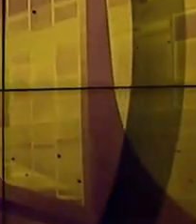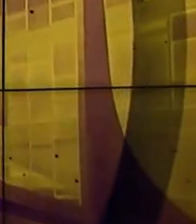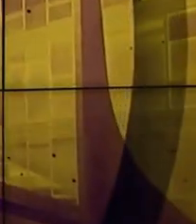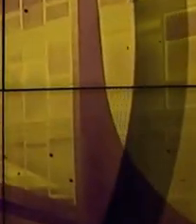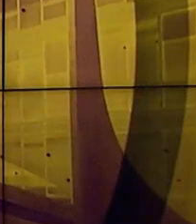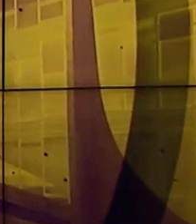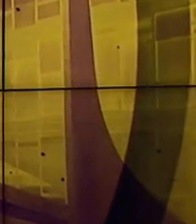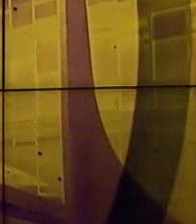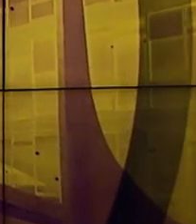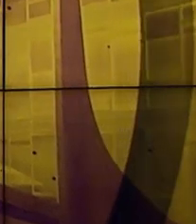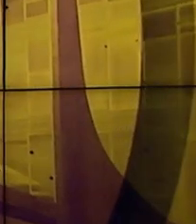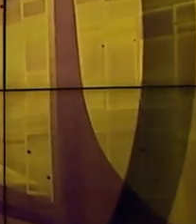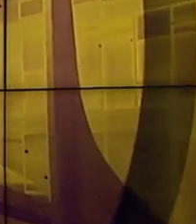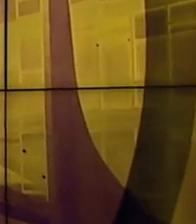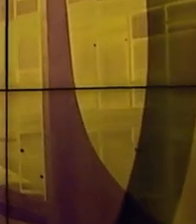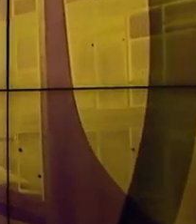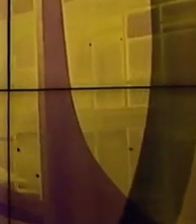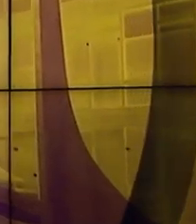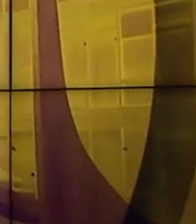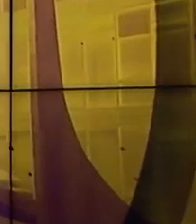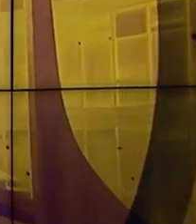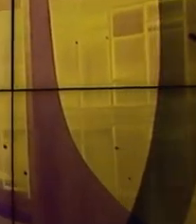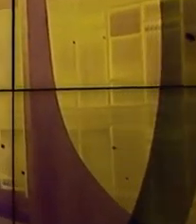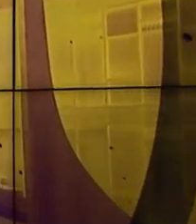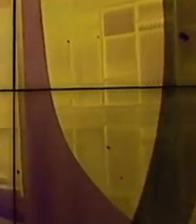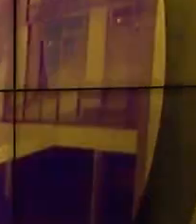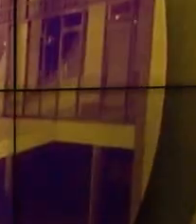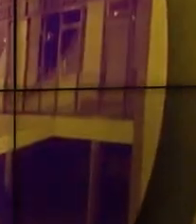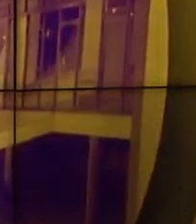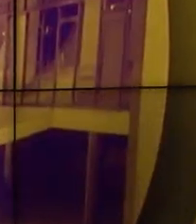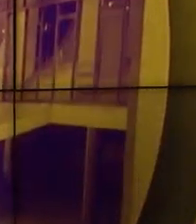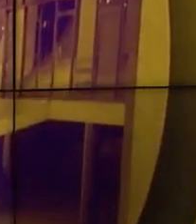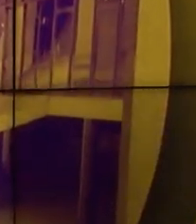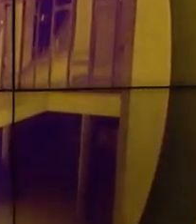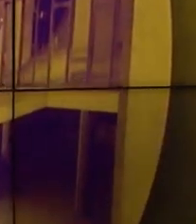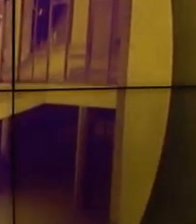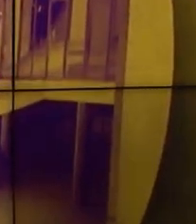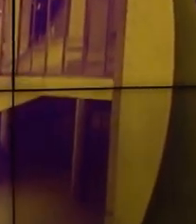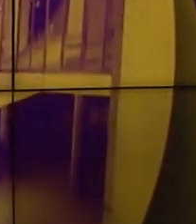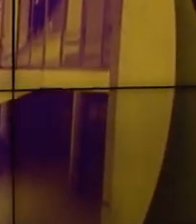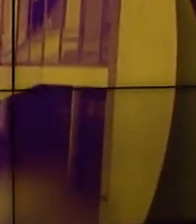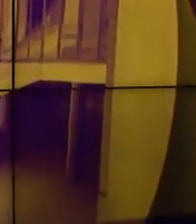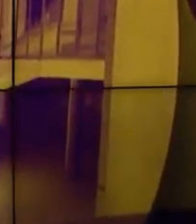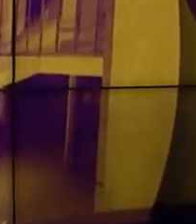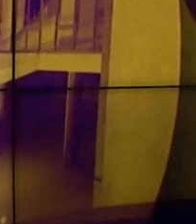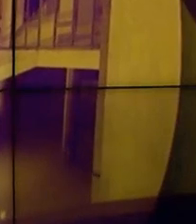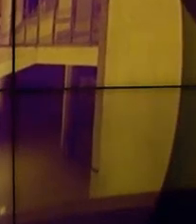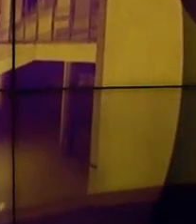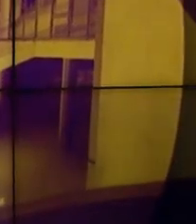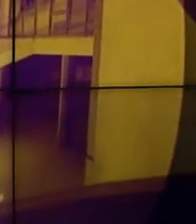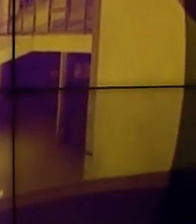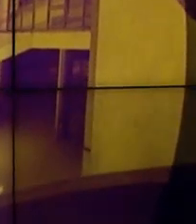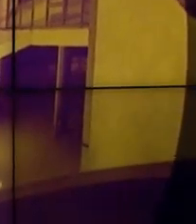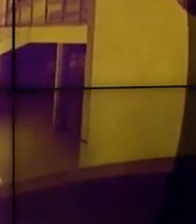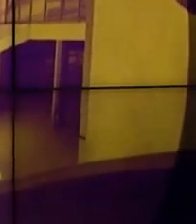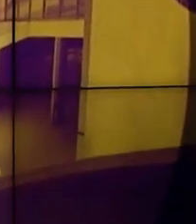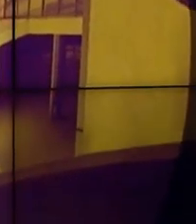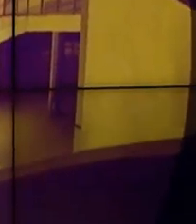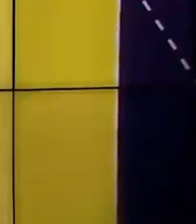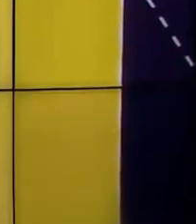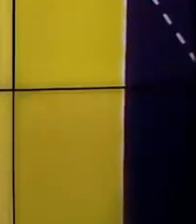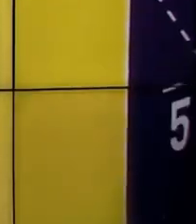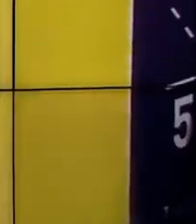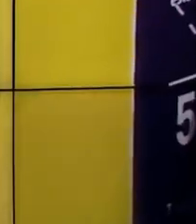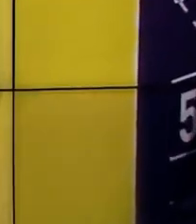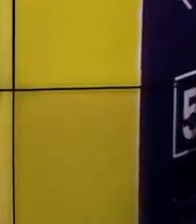em seu discurso o presidente michel temer ressaltou que um grande país não se desenvolve economicamente sem desenvolvimento tecnológico